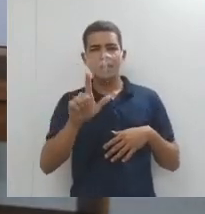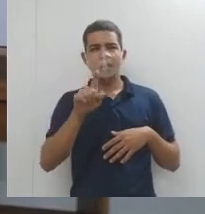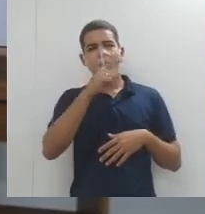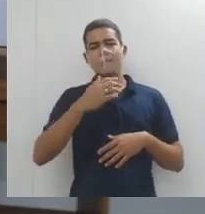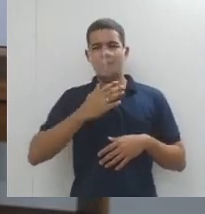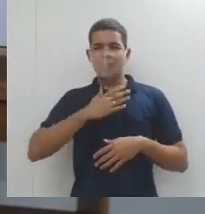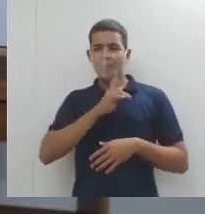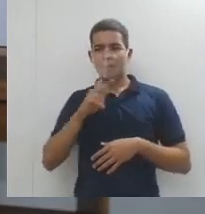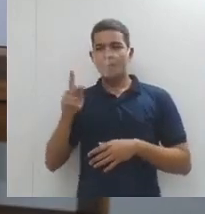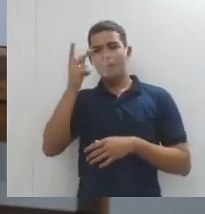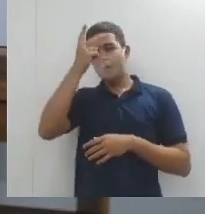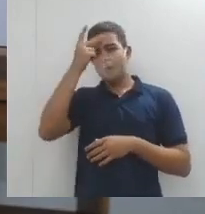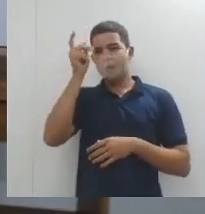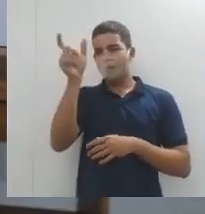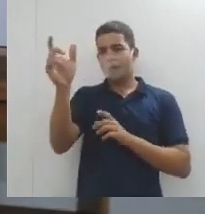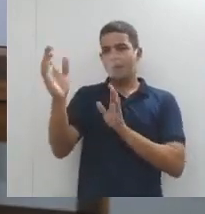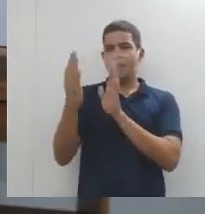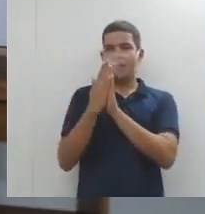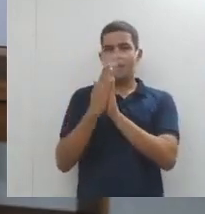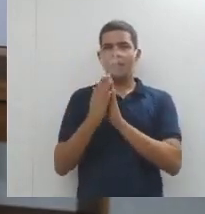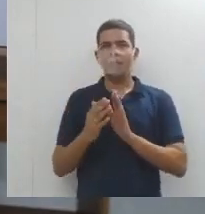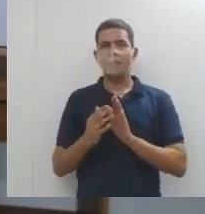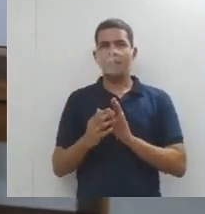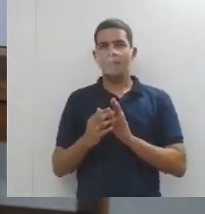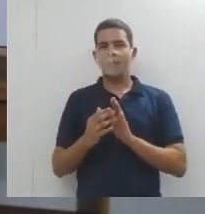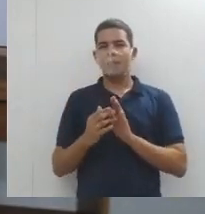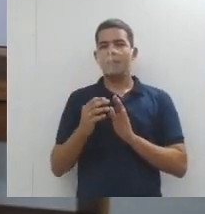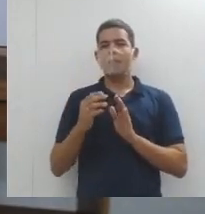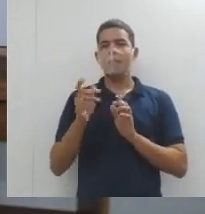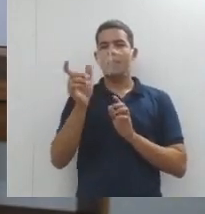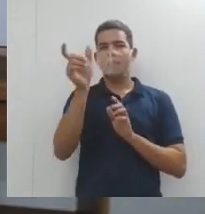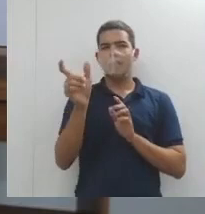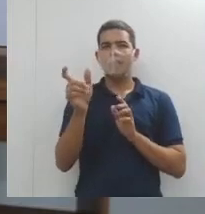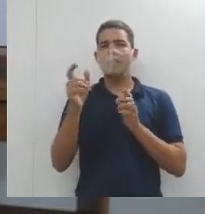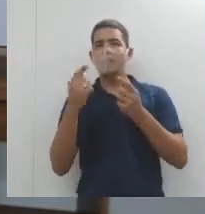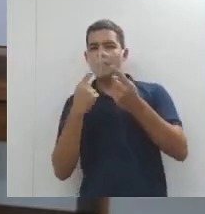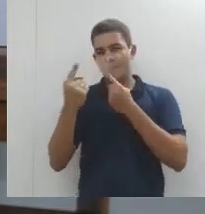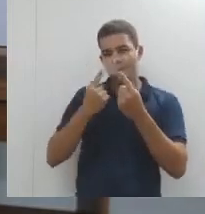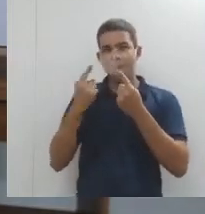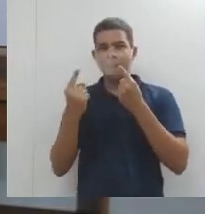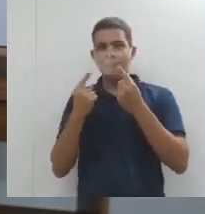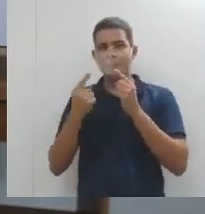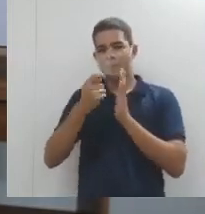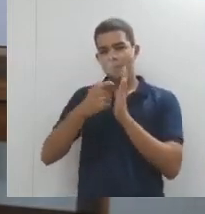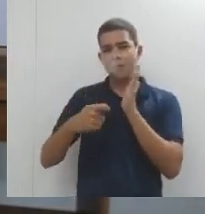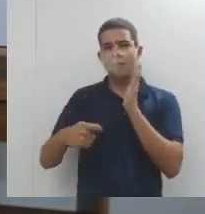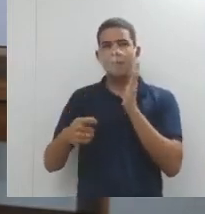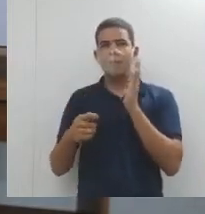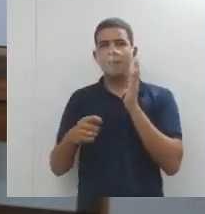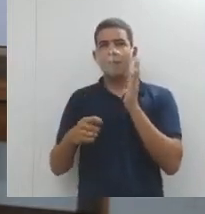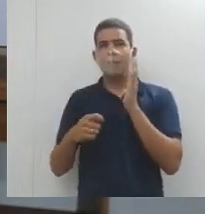mim, aí a pessoa chegou e disse assim: como é que fica uma pessoa escrevendo, conversando, né? Na escrita,